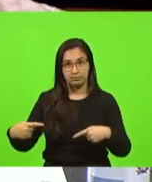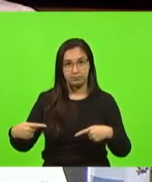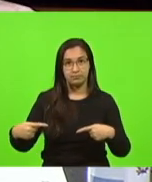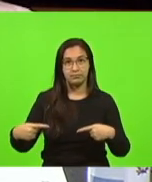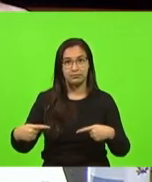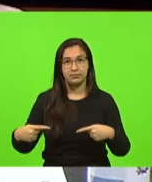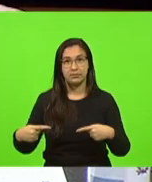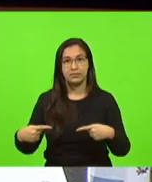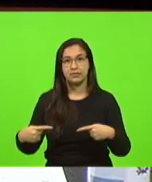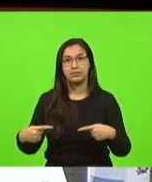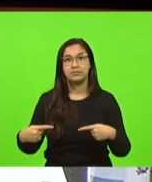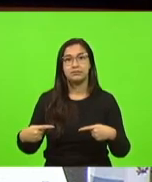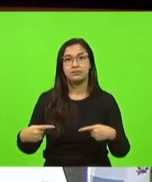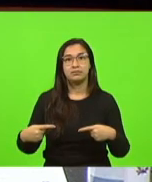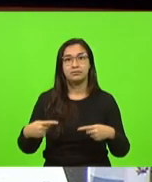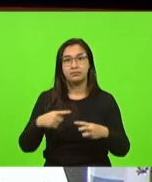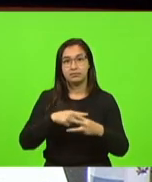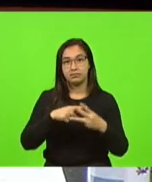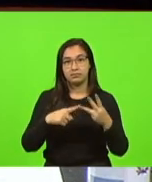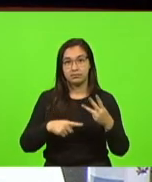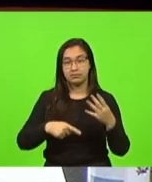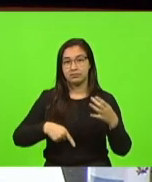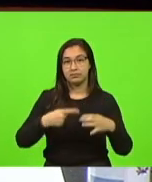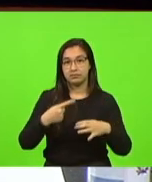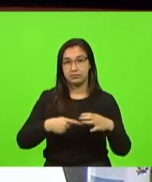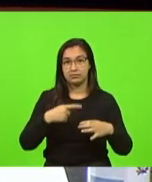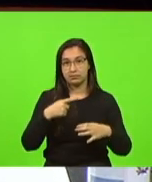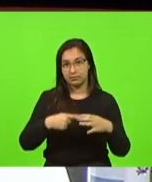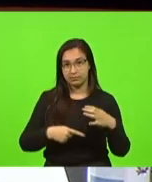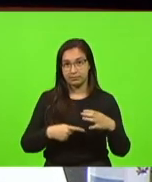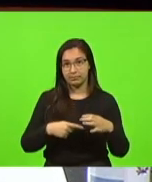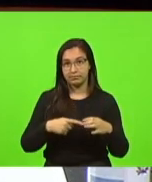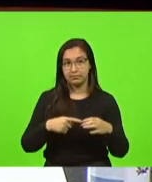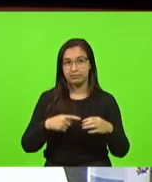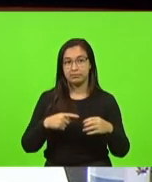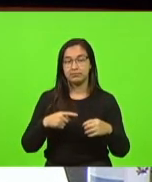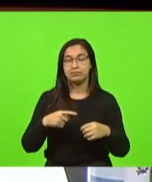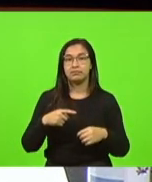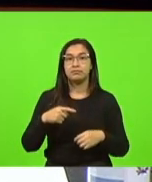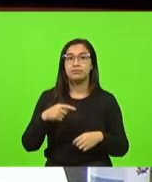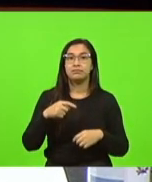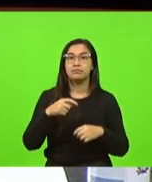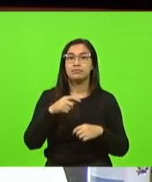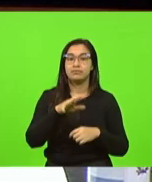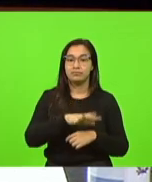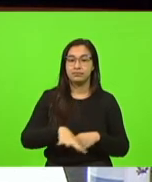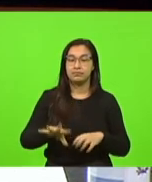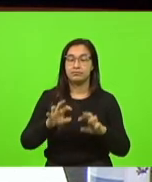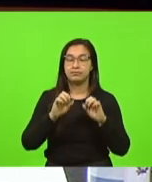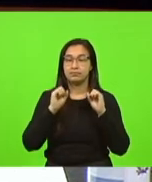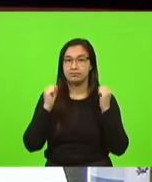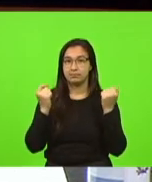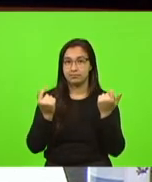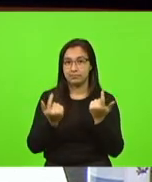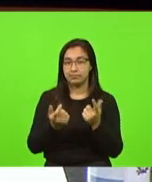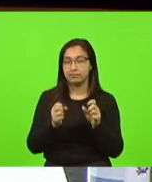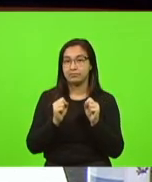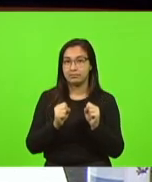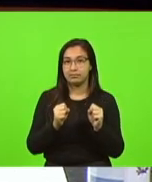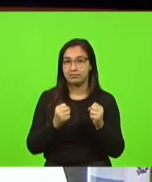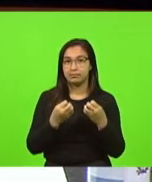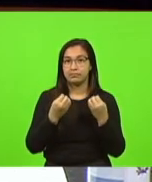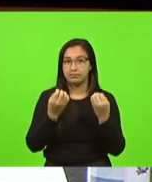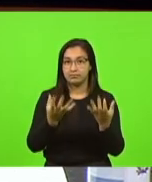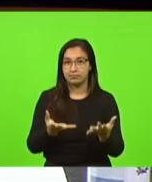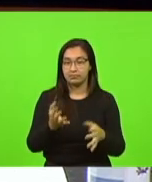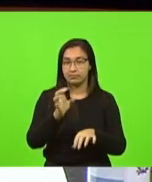agora nessas três comissões de forma conjunta e em plenário, nós possamos oferecer ao nosso Estado, deputado